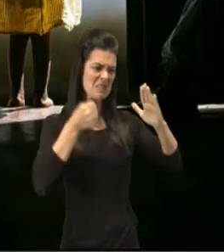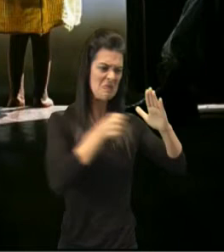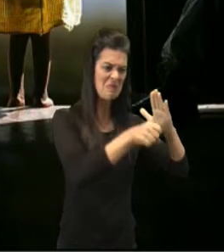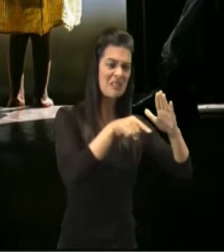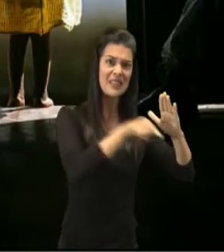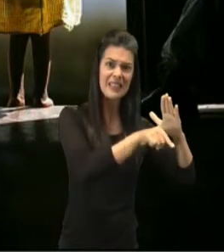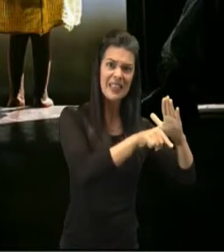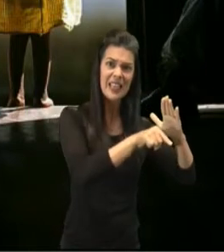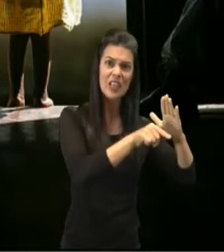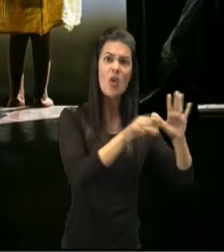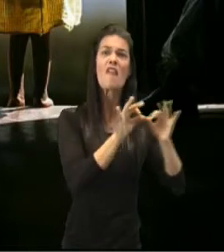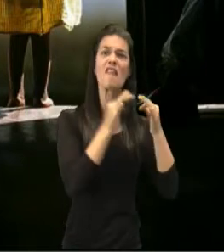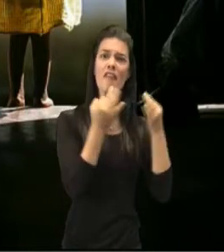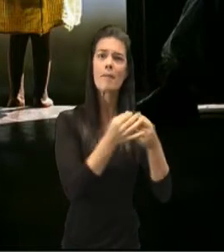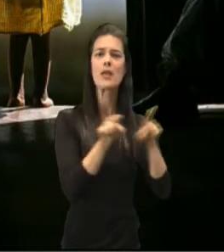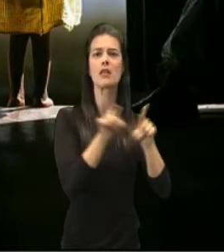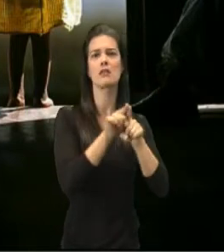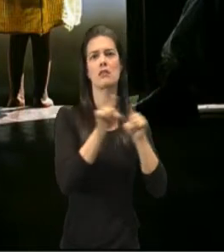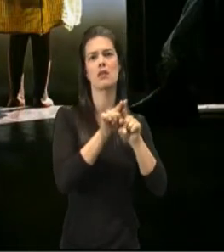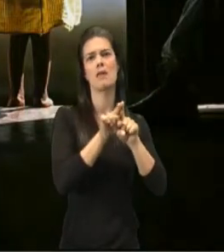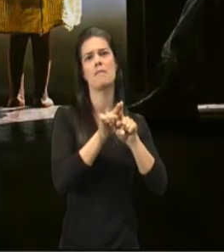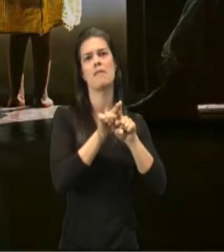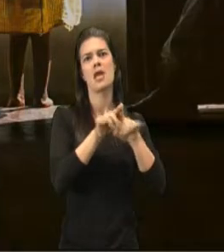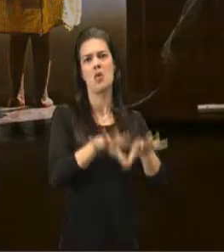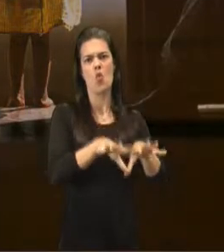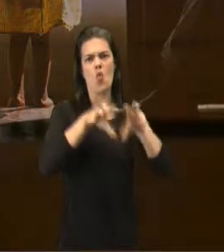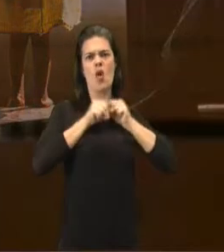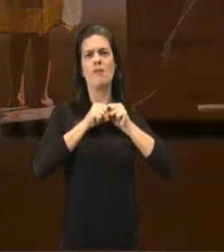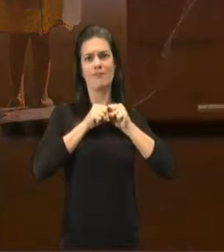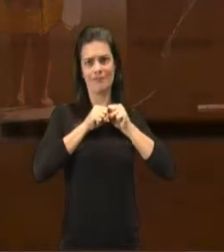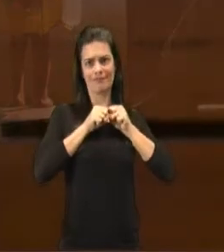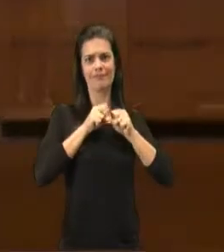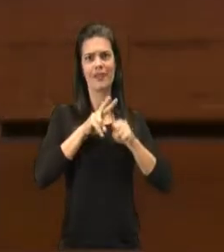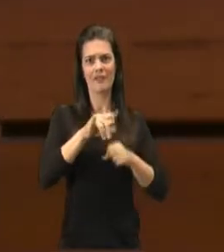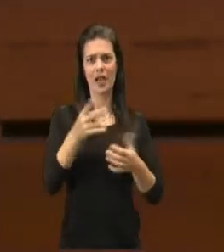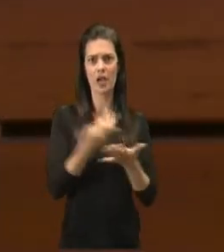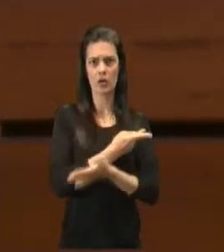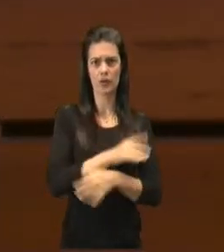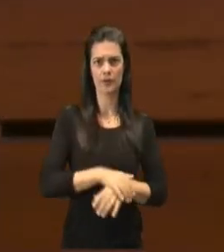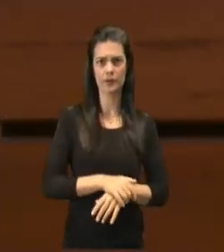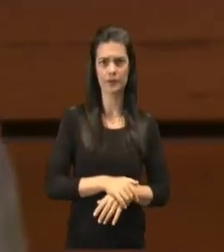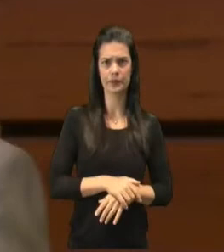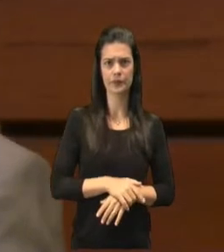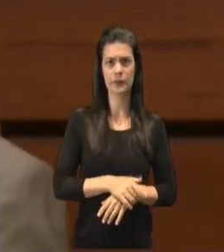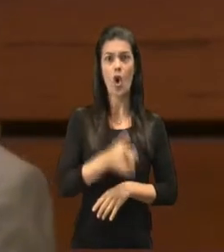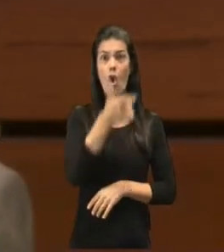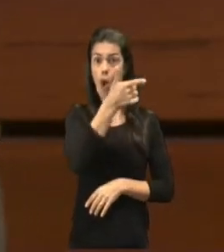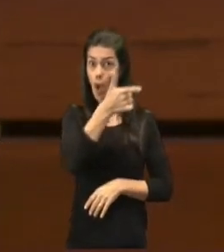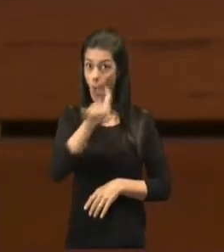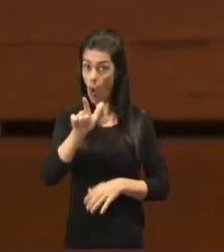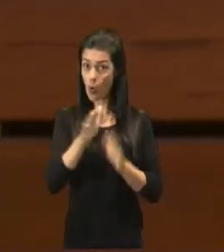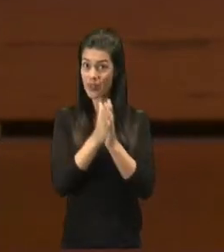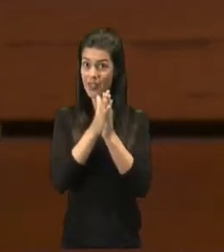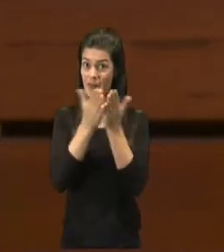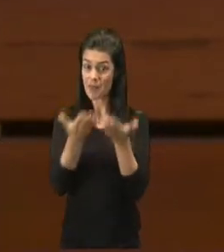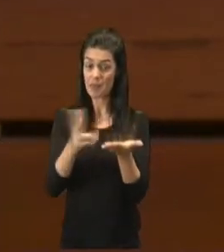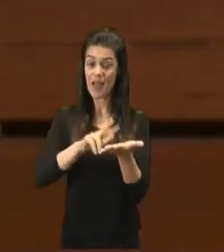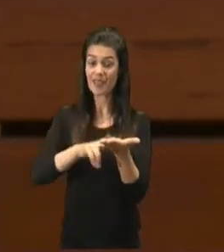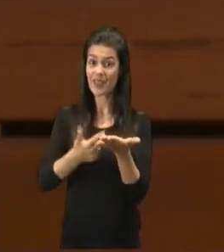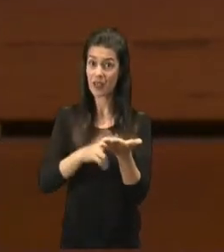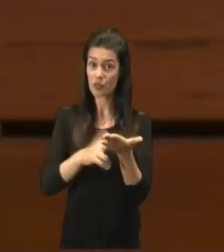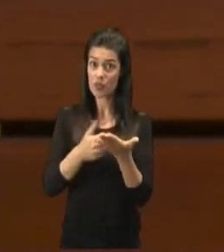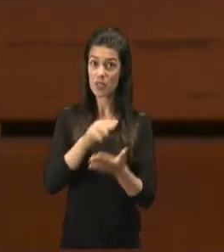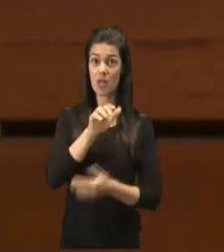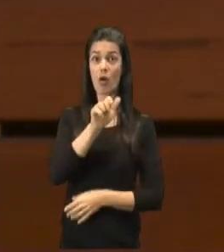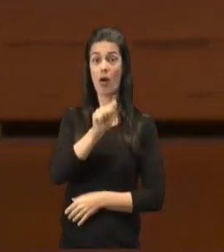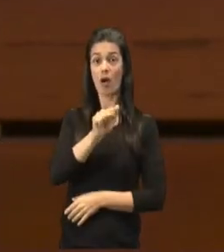abominarás, pois é a amaldiçoada. Deixa-me ler na versão de Almeida do século 21, tendo como editor geral o